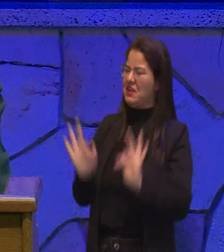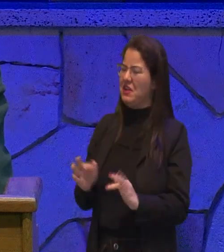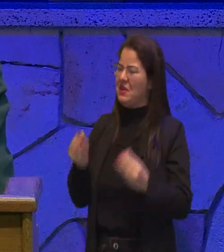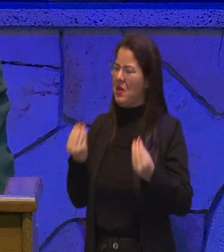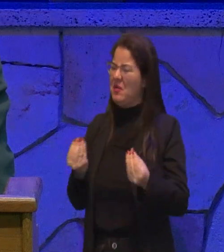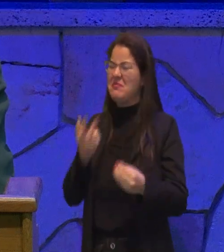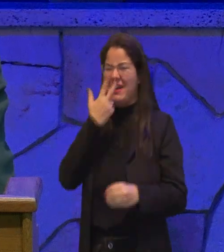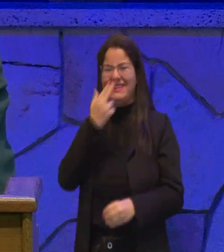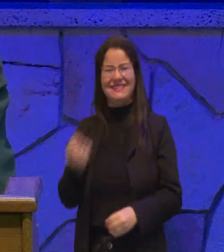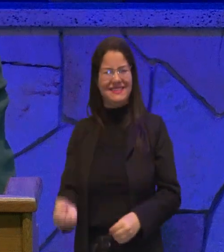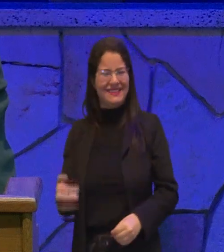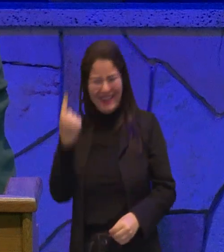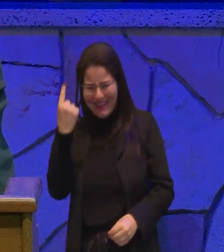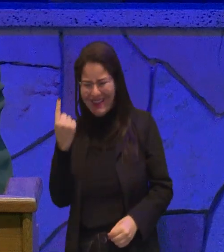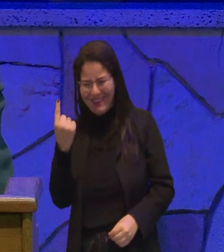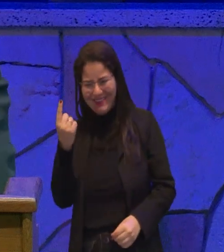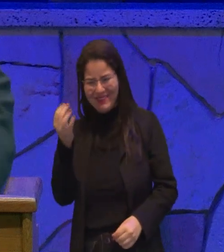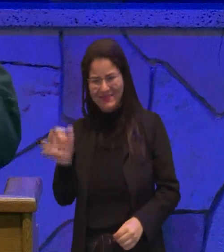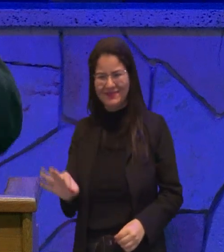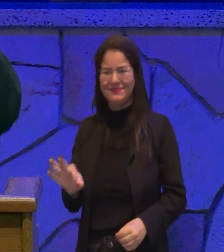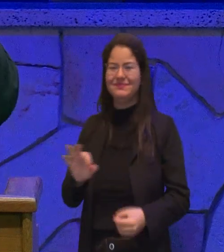Que coisa estranha.